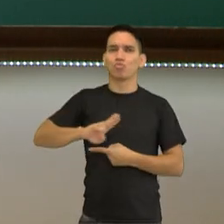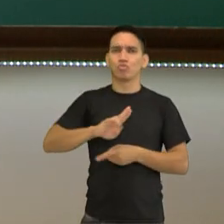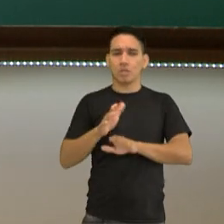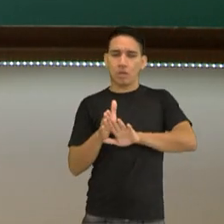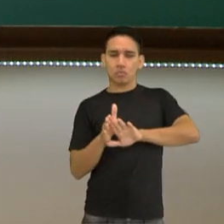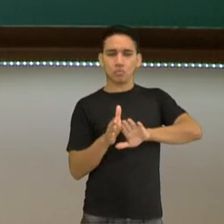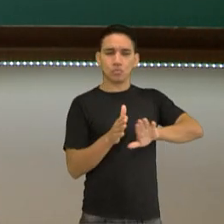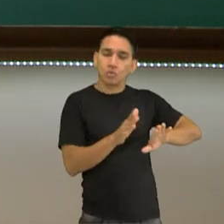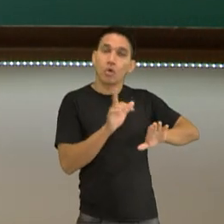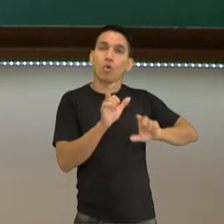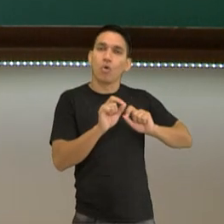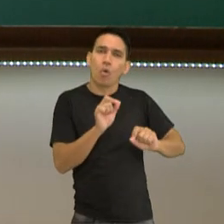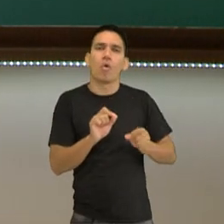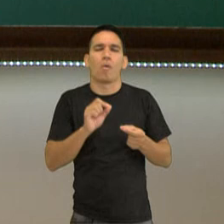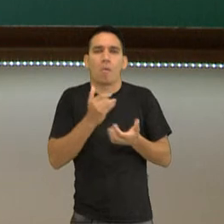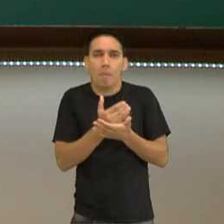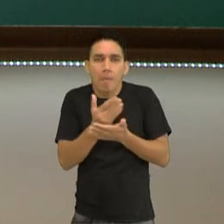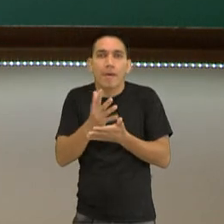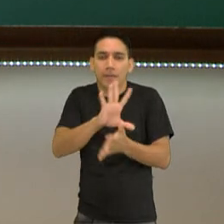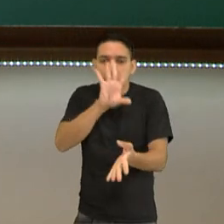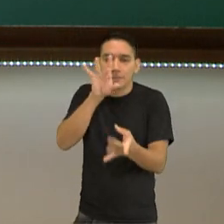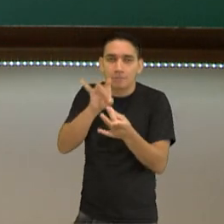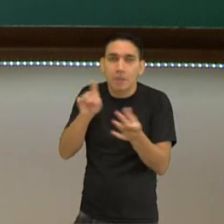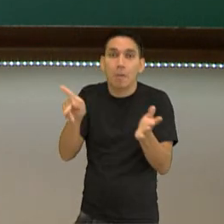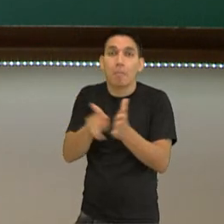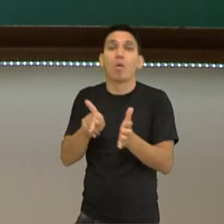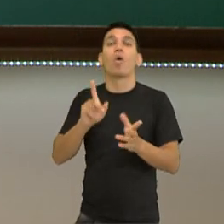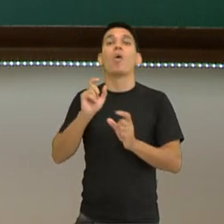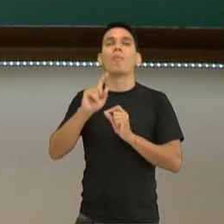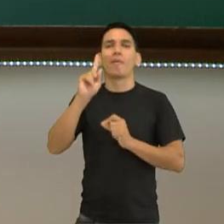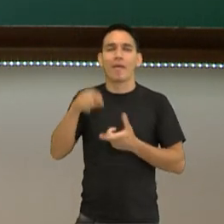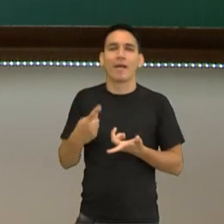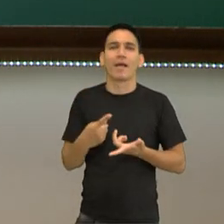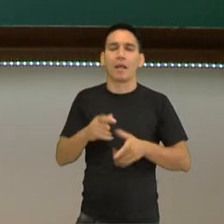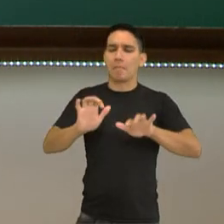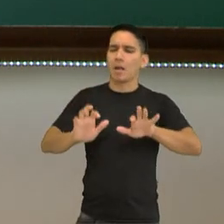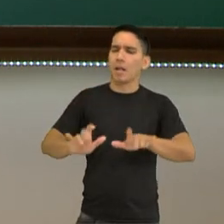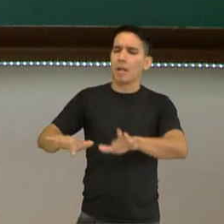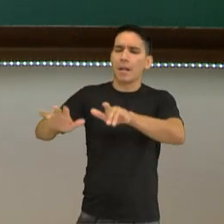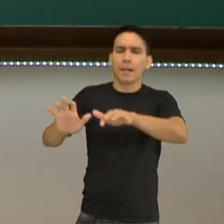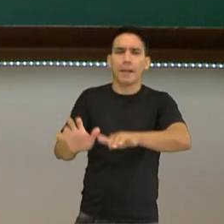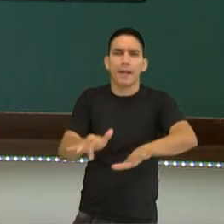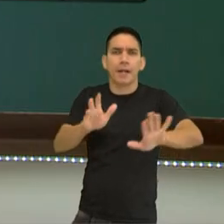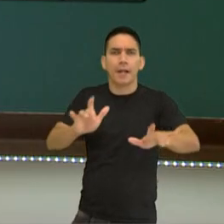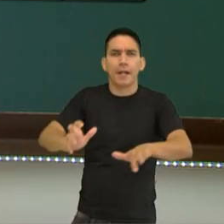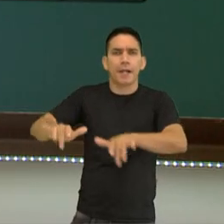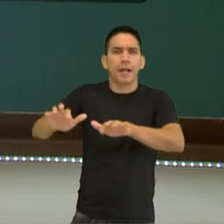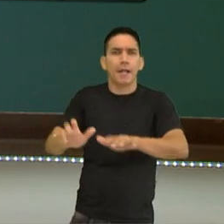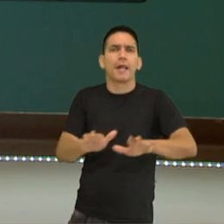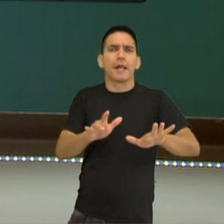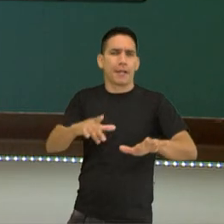de lado e ele fica literalmente pelos instrumentos ali tocados, né, que são